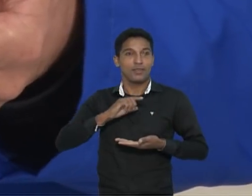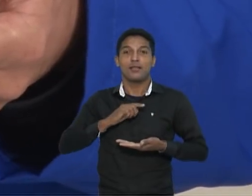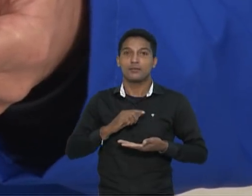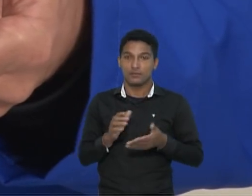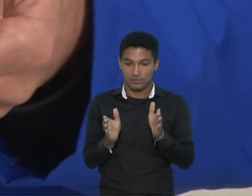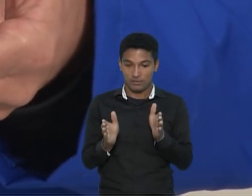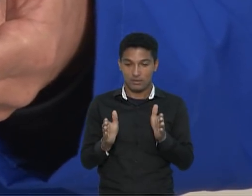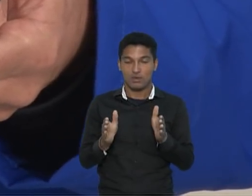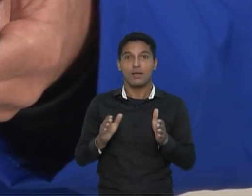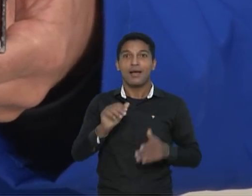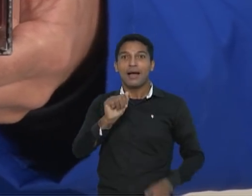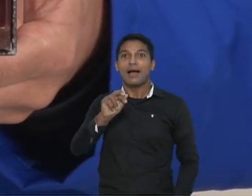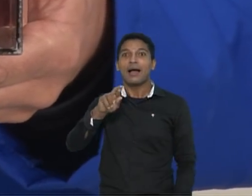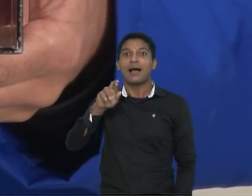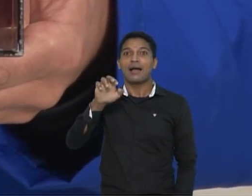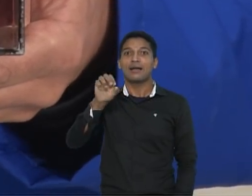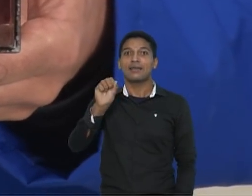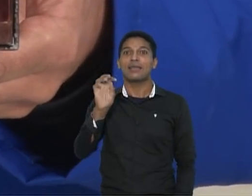que é o segmento de reta,